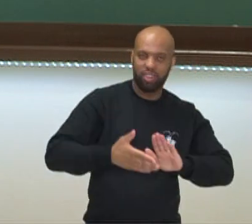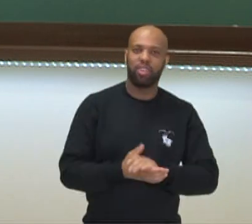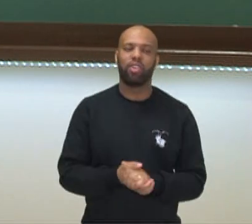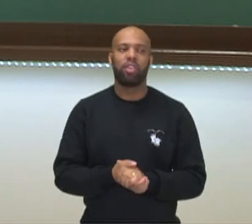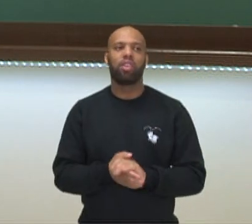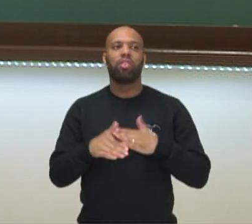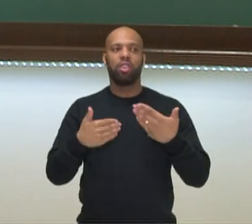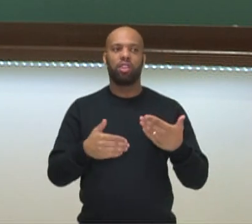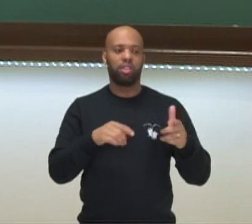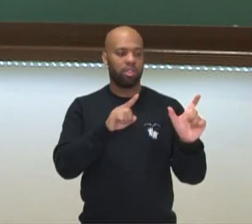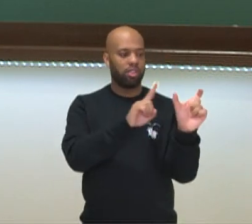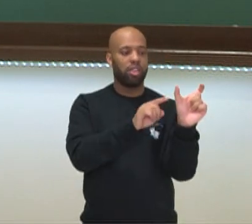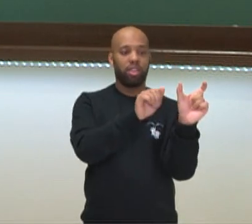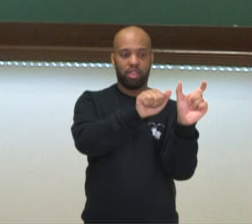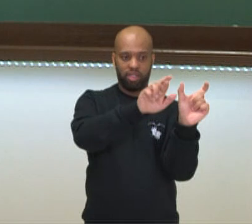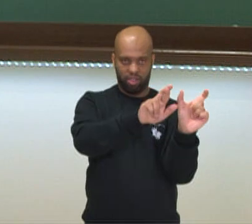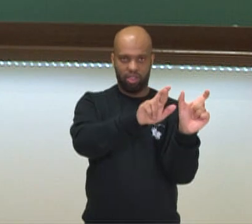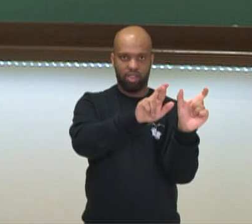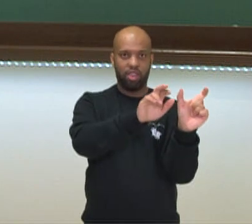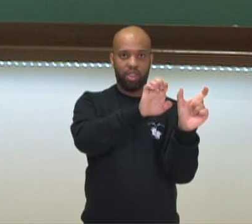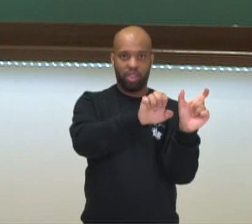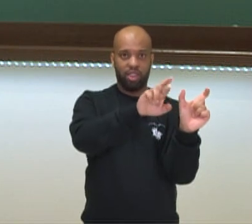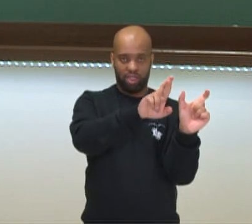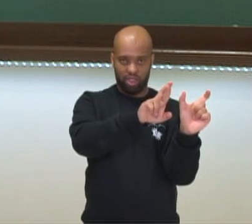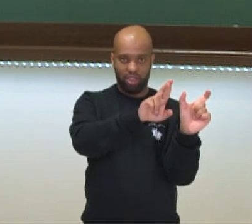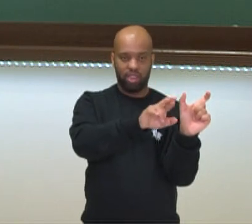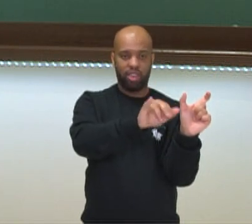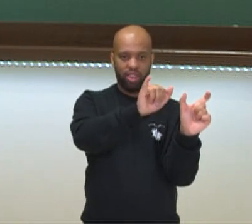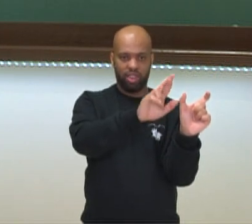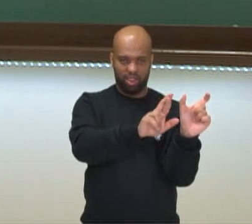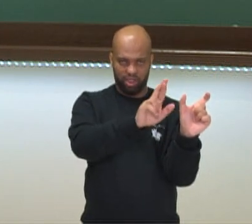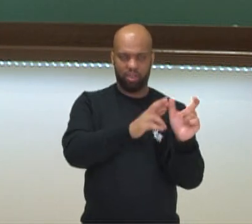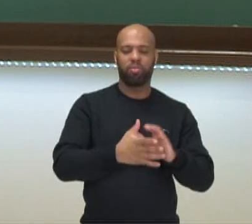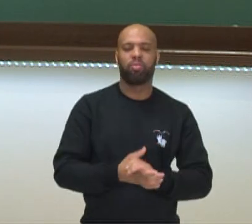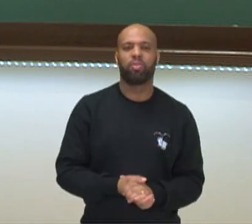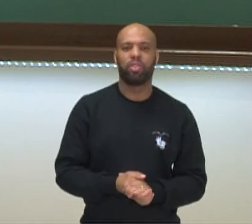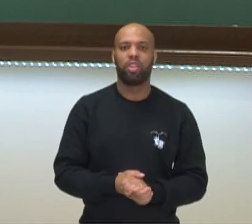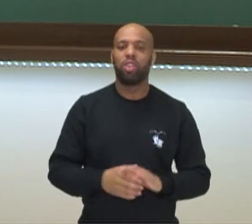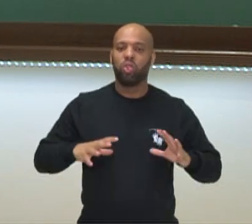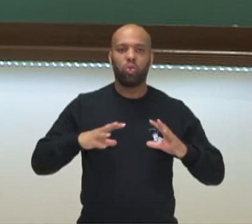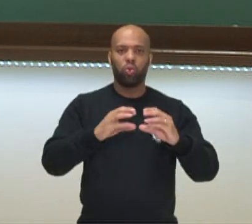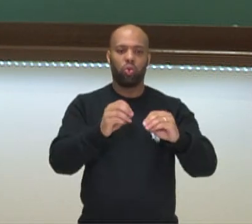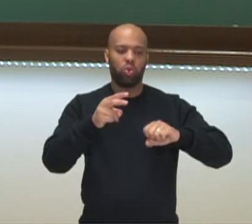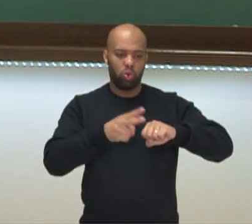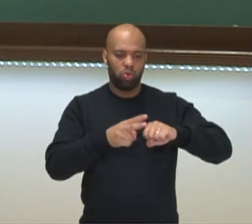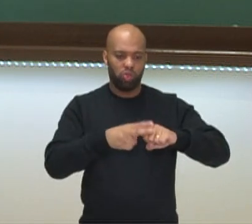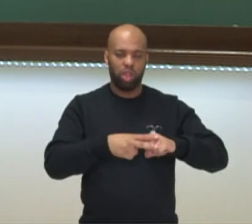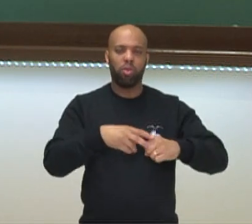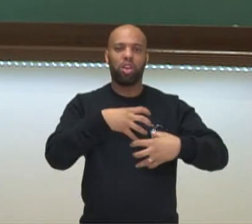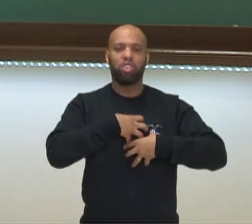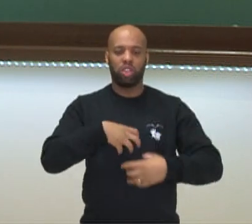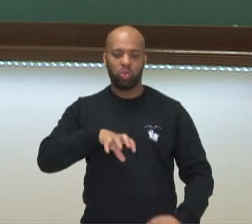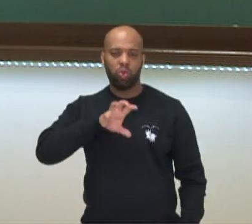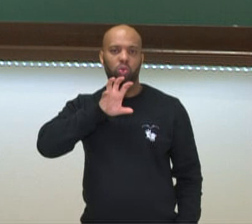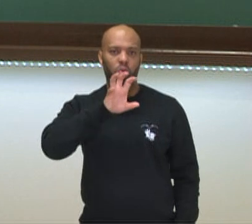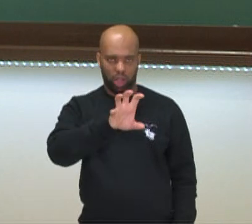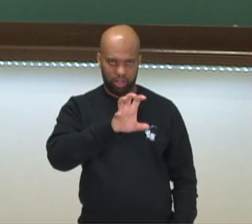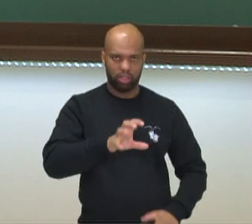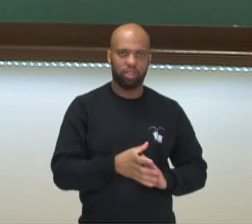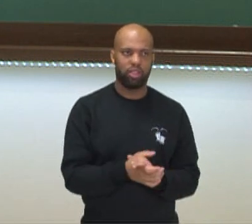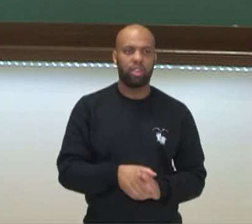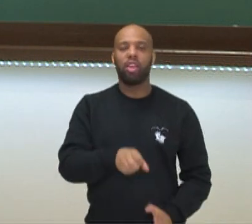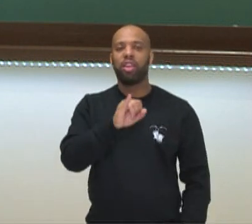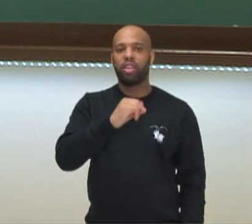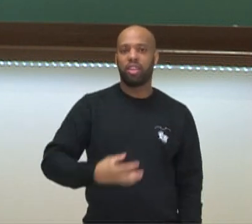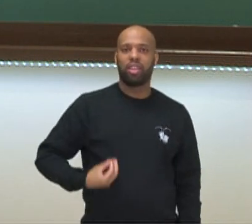Então, ar, primeira conjugação, er, segunda e ir, terceira. Todos os verbos geralmente terminam assim